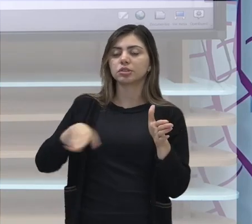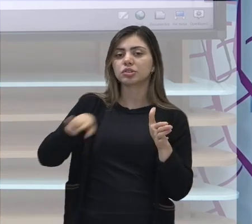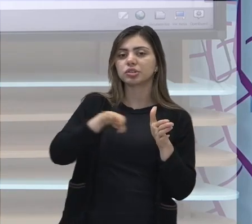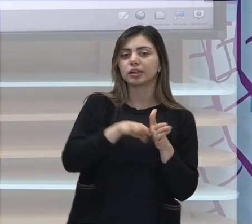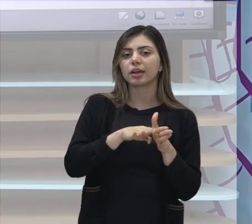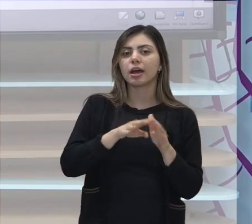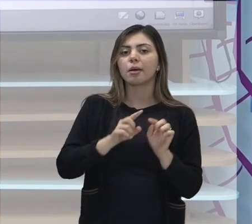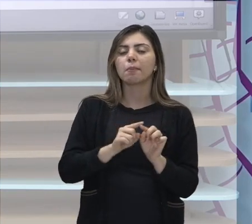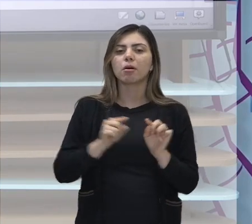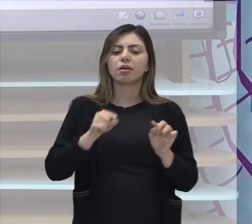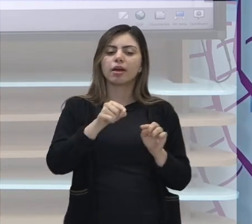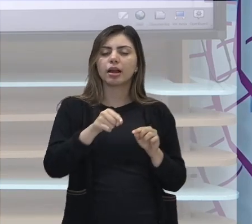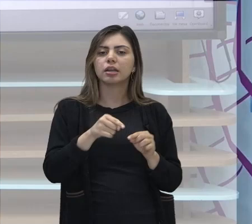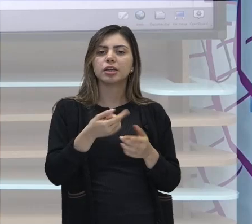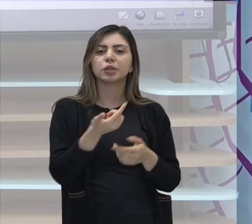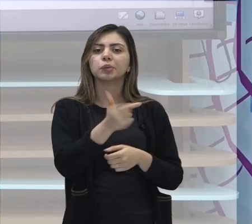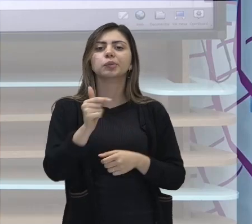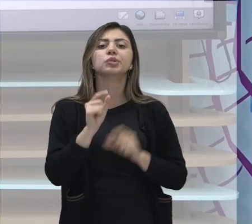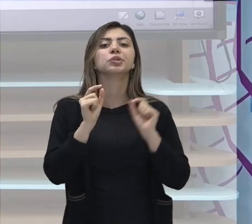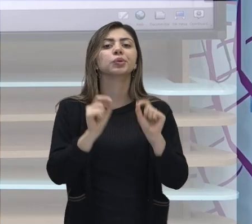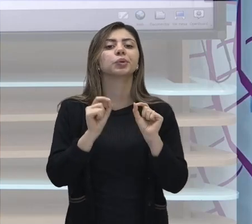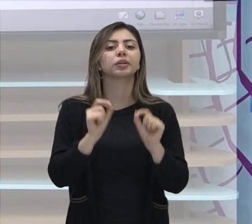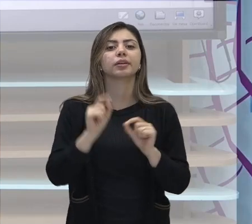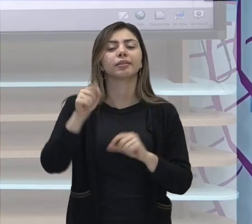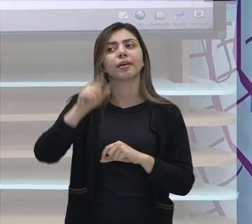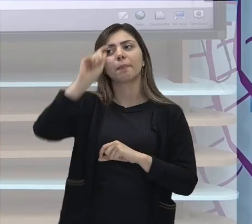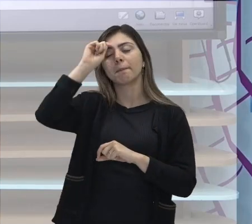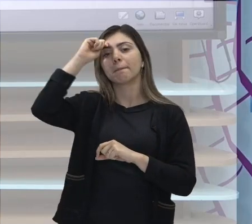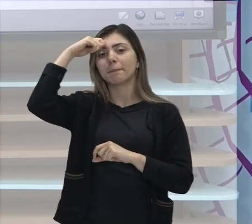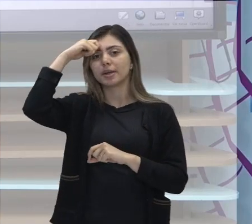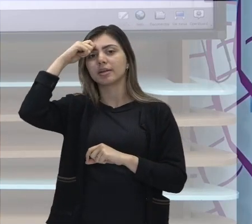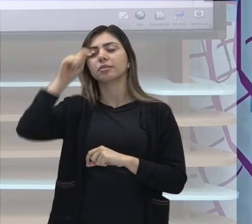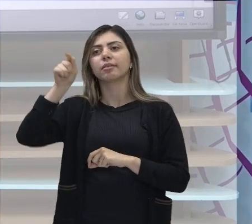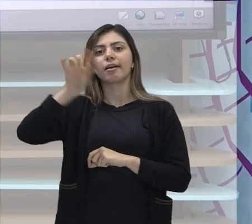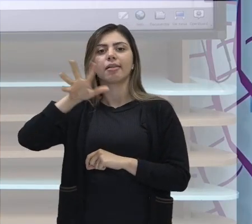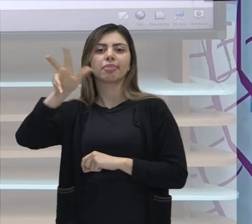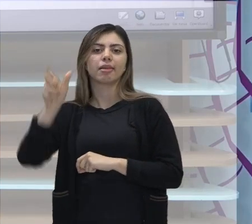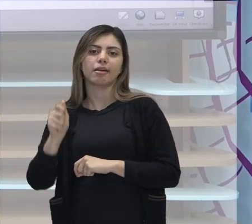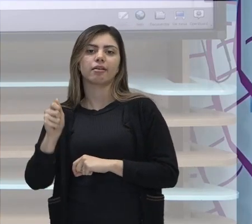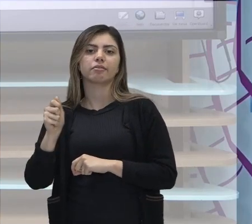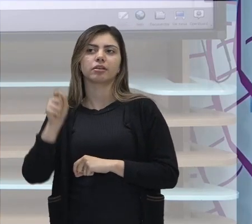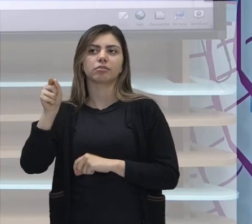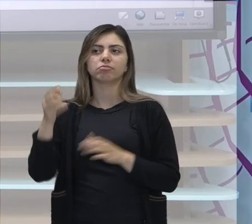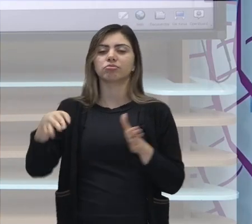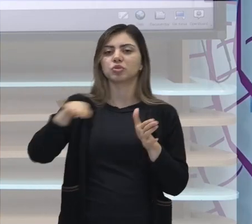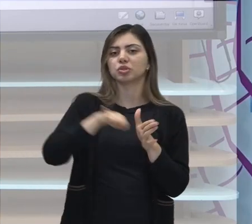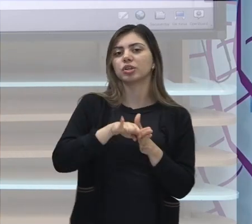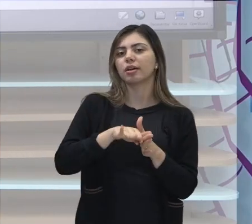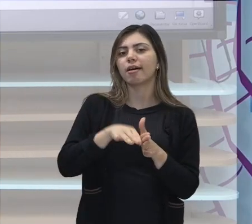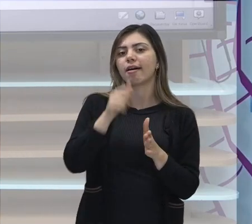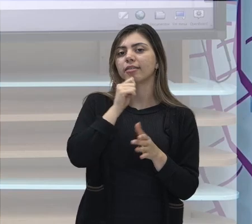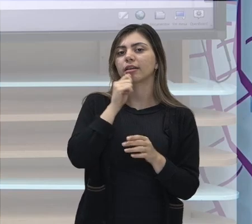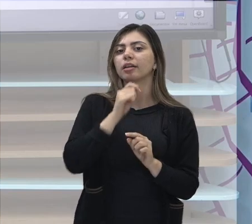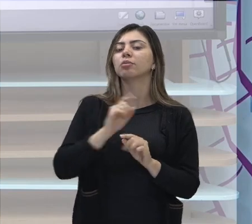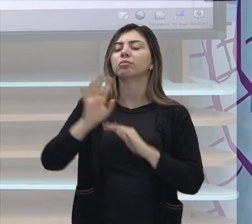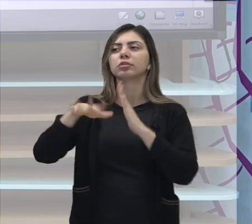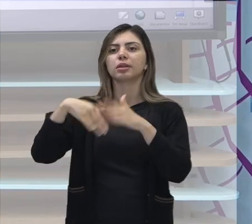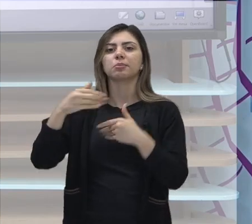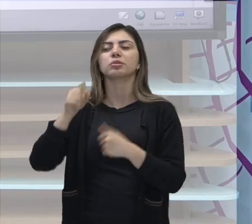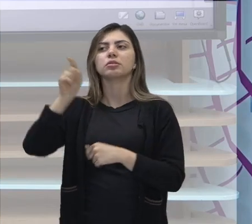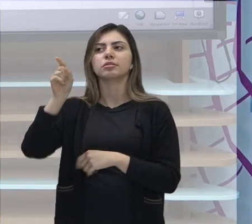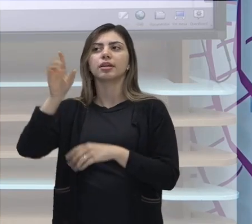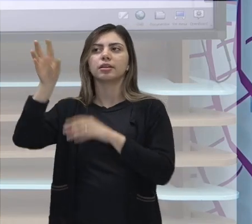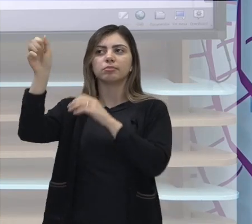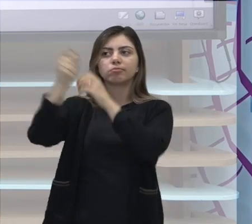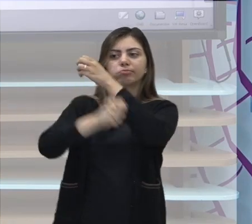inseridos nessa lógica, né, os negros africanos que foram trazidos, né, escravizados